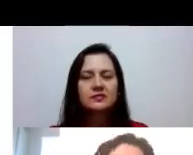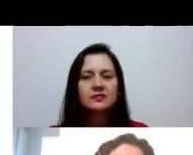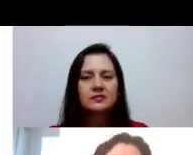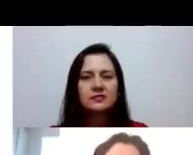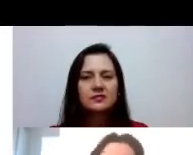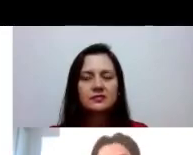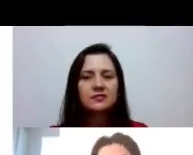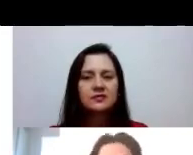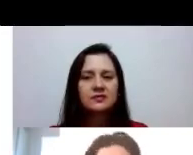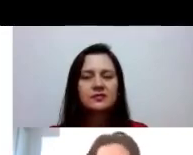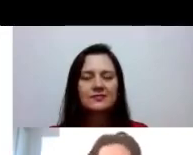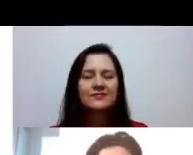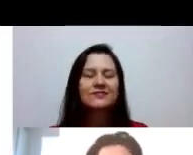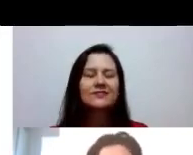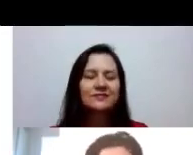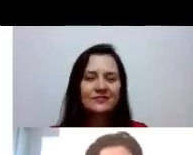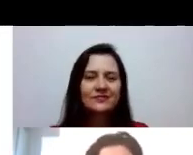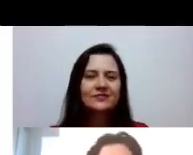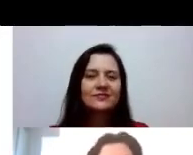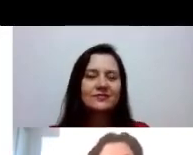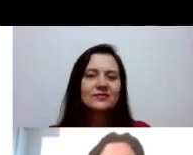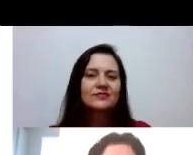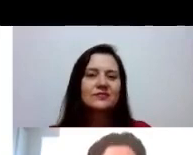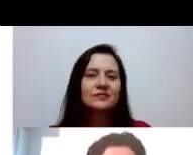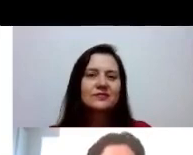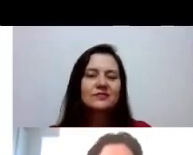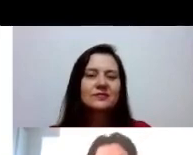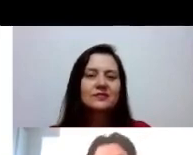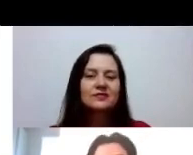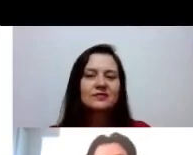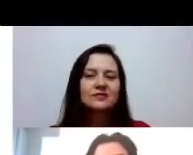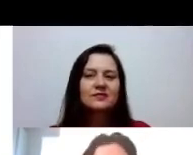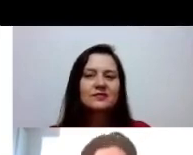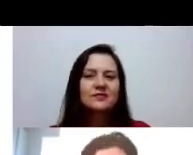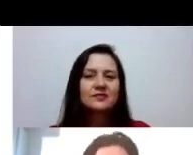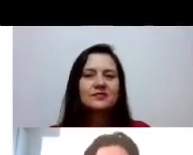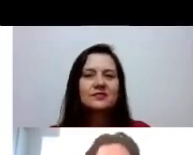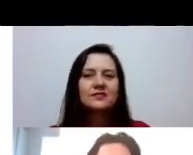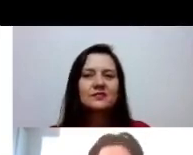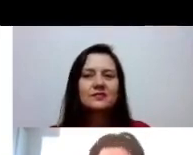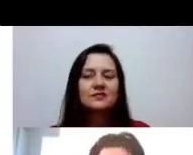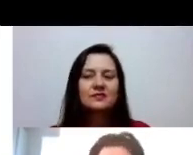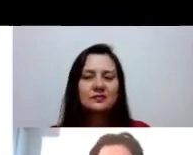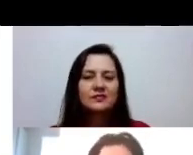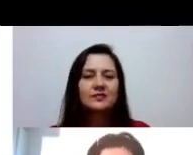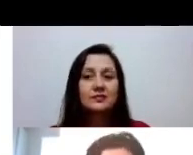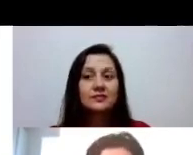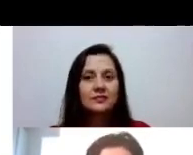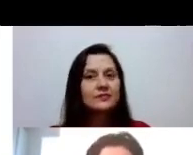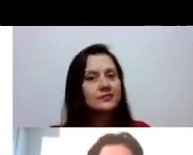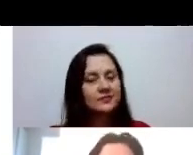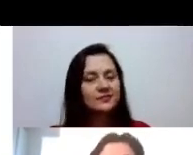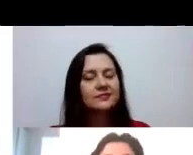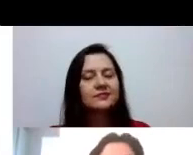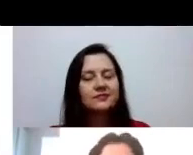não meramente porque eu achei que era razoável, tá? Então, tem que ter muito cuidado com isso, porque às vezes ser muito razoável nos leva a cometer atos